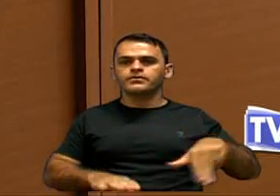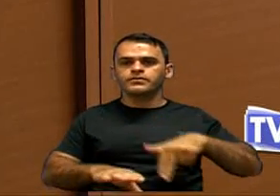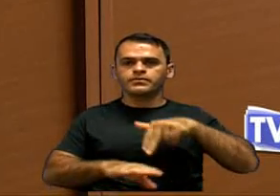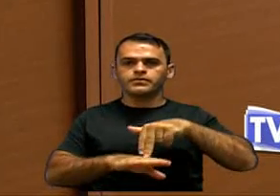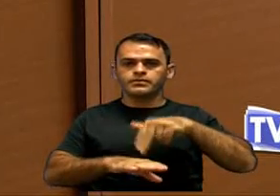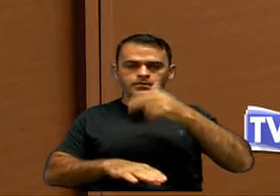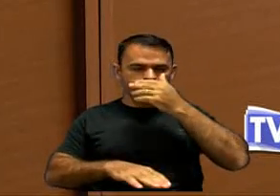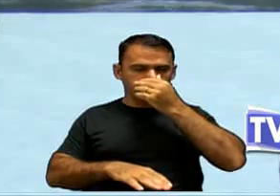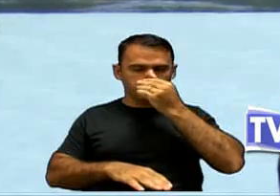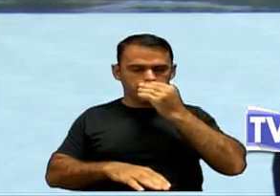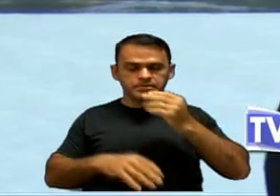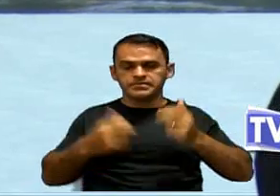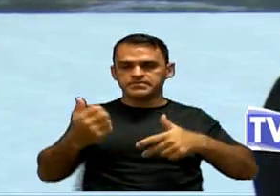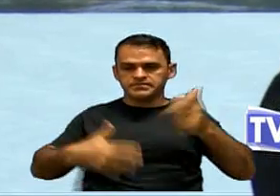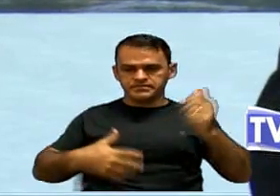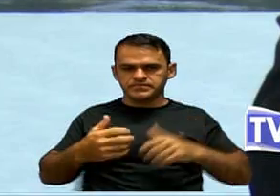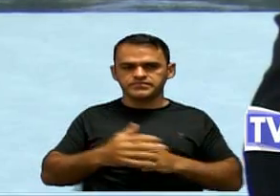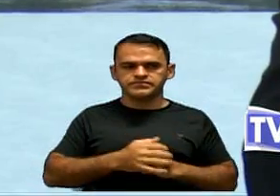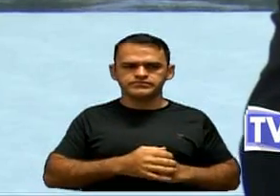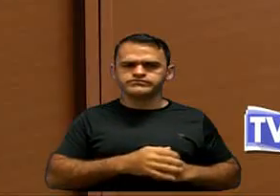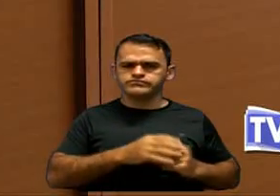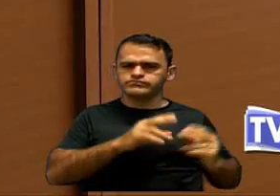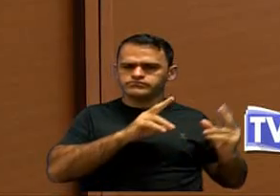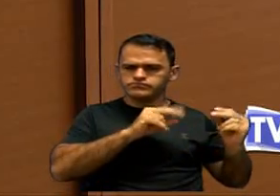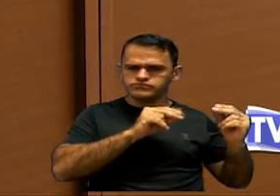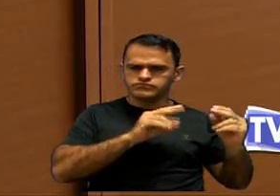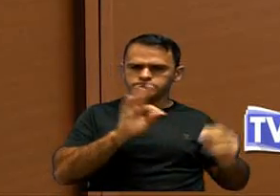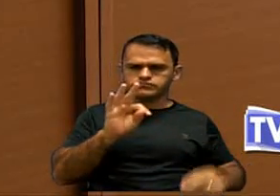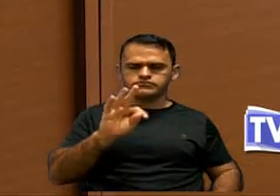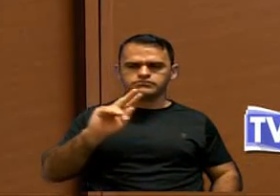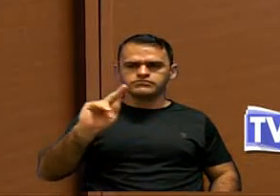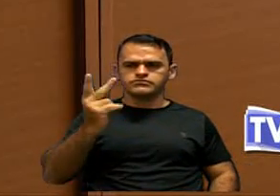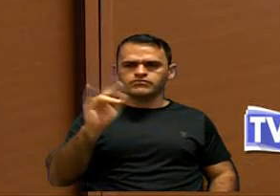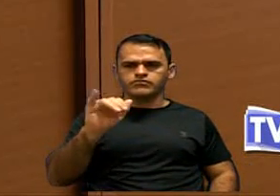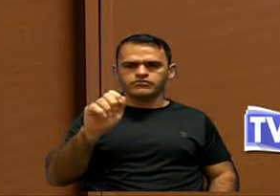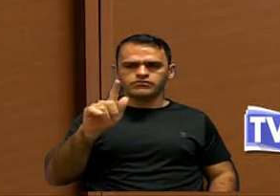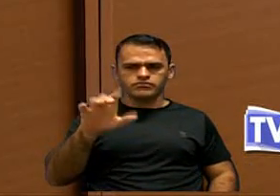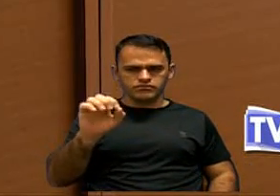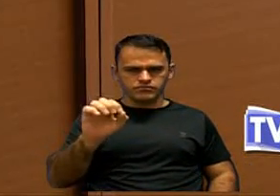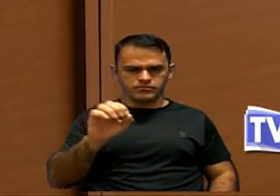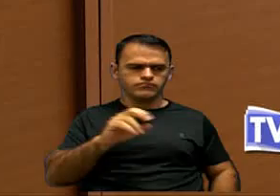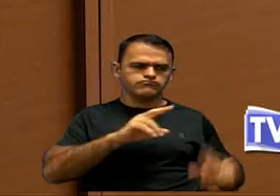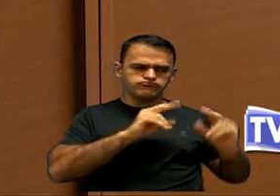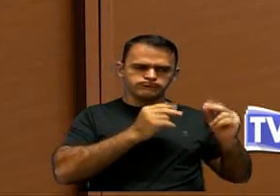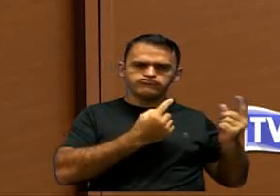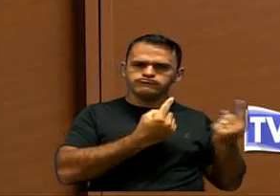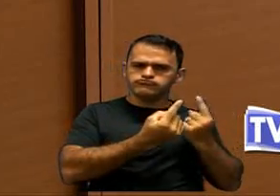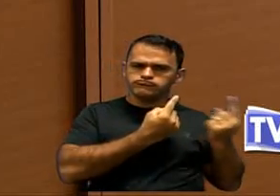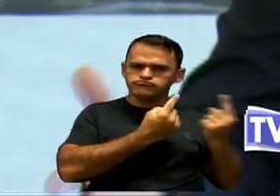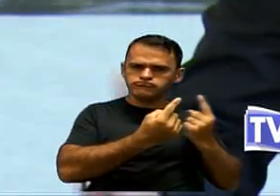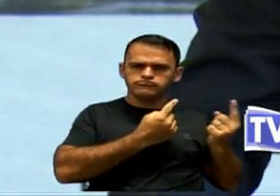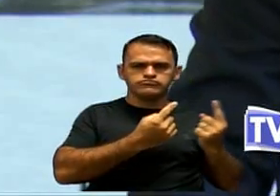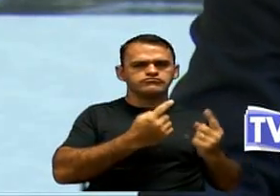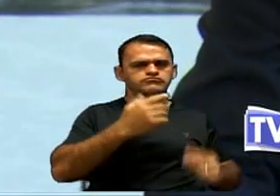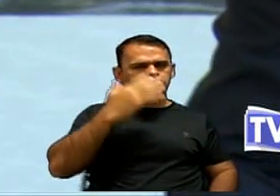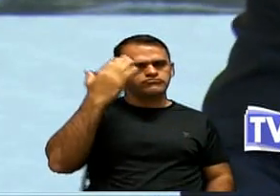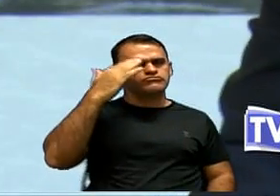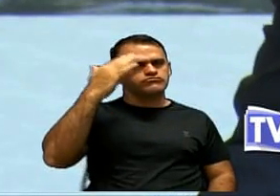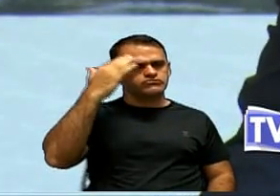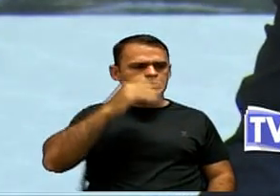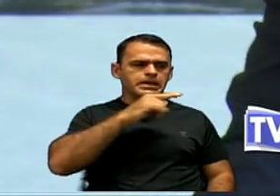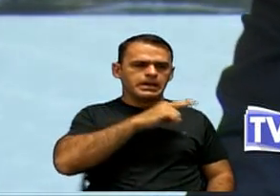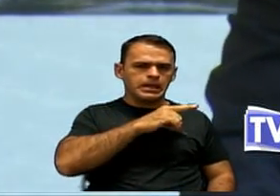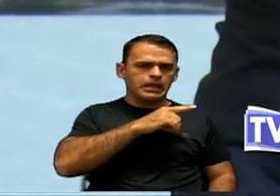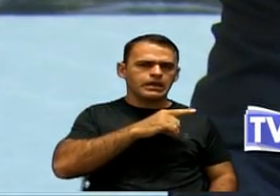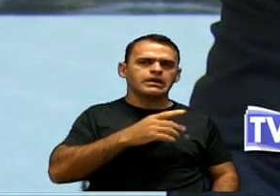Nós temos conversado com o nosso amigo, que é o Tiago, que fez a manifestação agora aqui, que entendemos profundamente, né, o apelo que ele